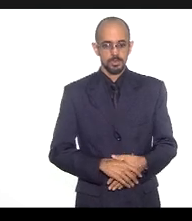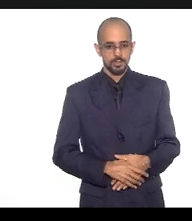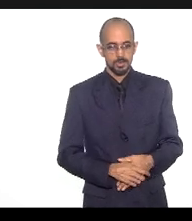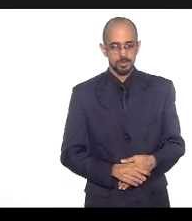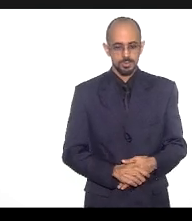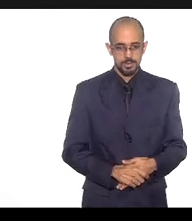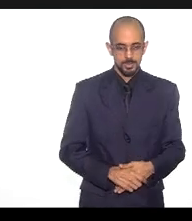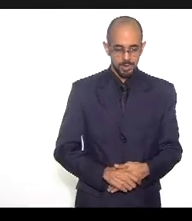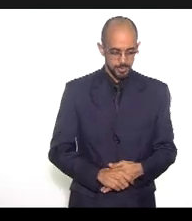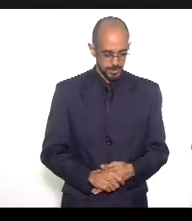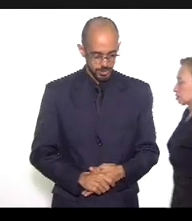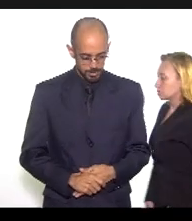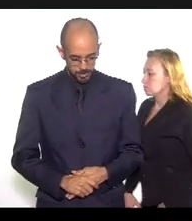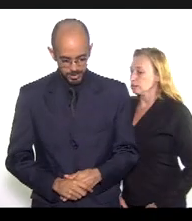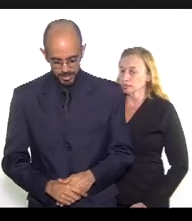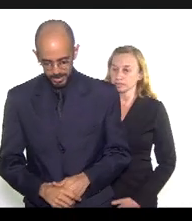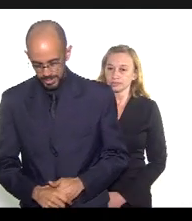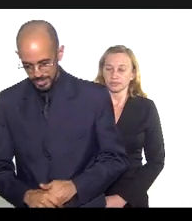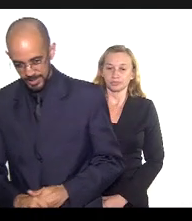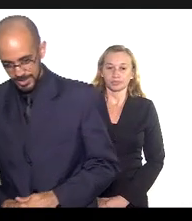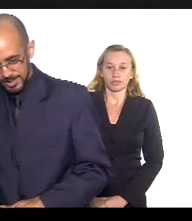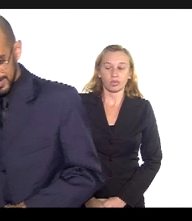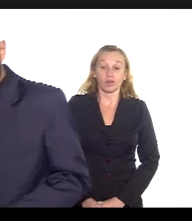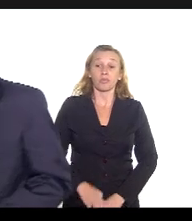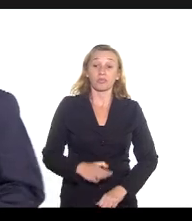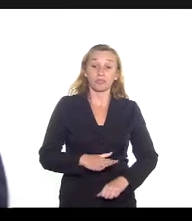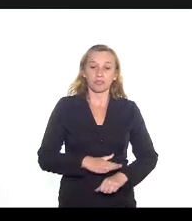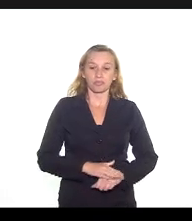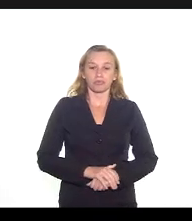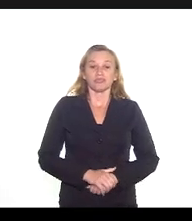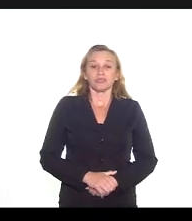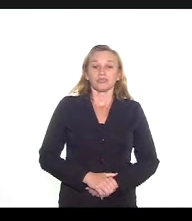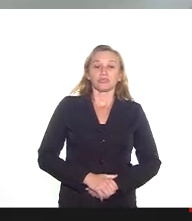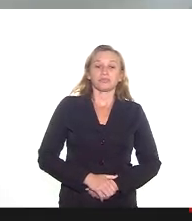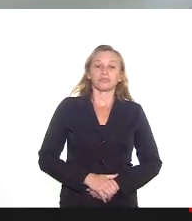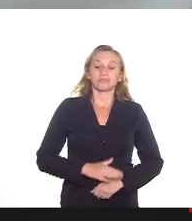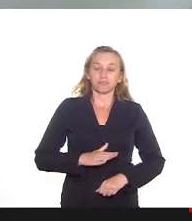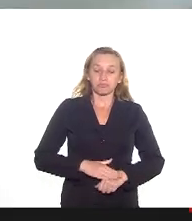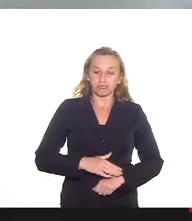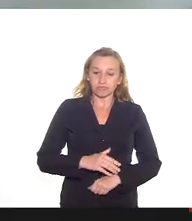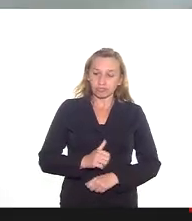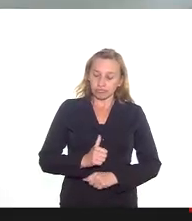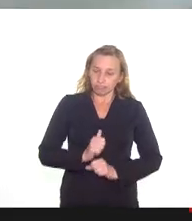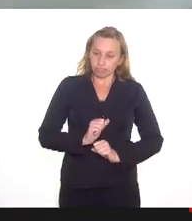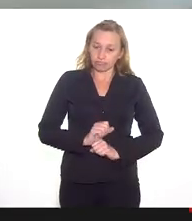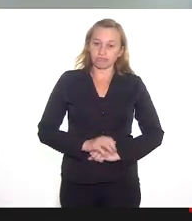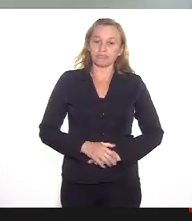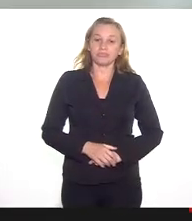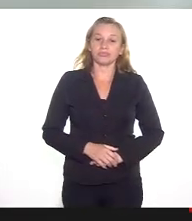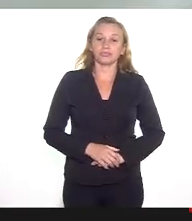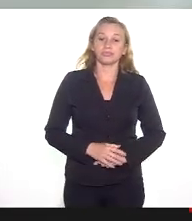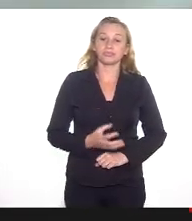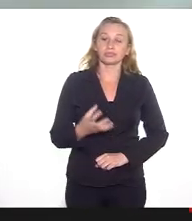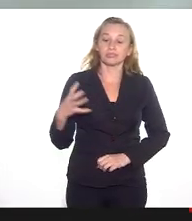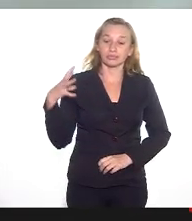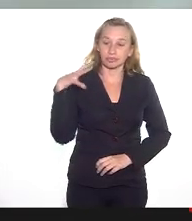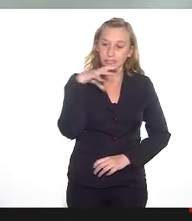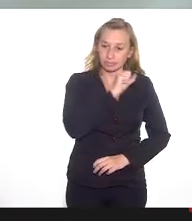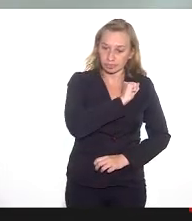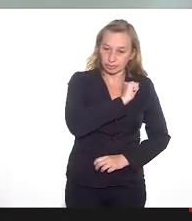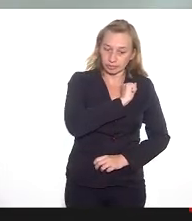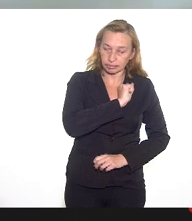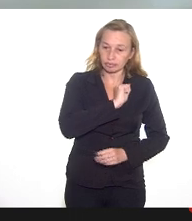Doutora Magda Chambriard, por mais que eu tenha tentado ser rápido aqui nas